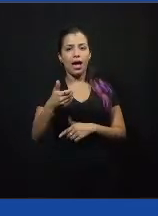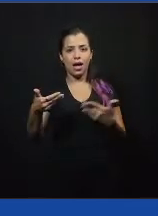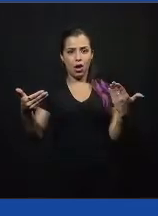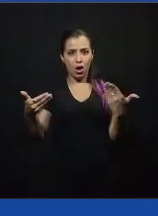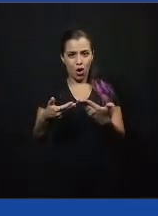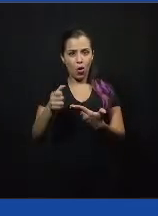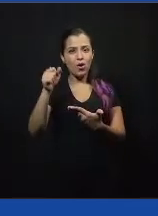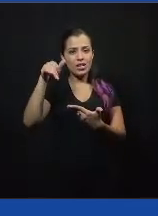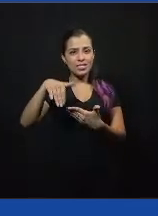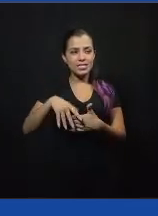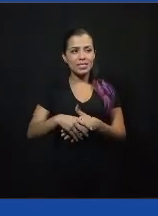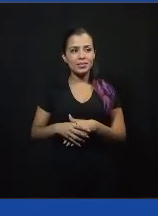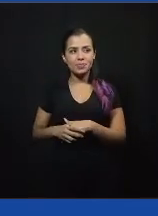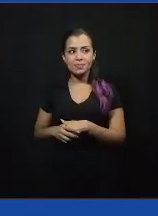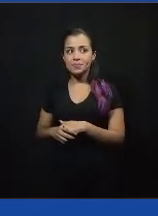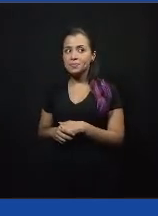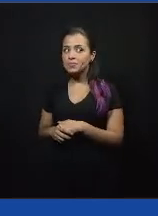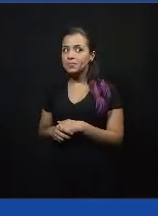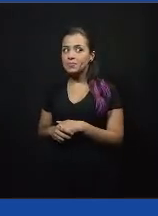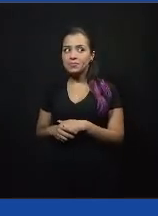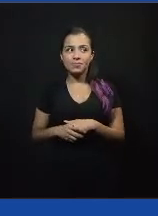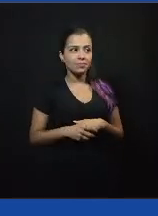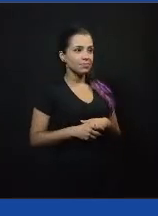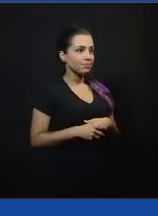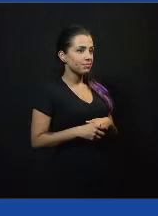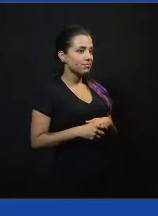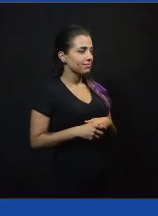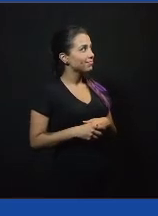e já tá indo